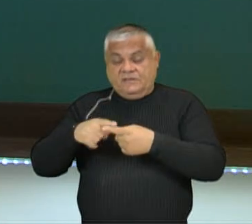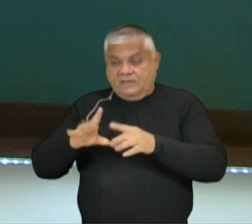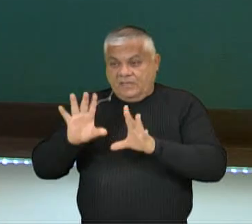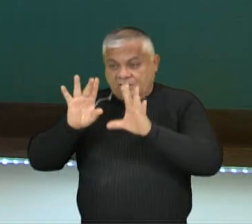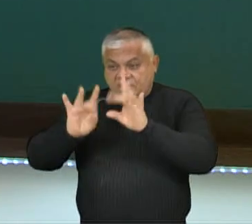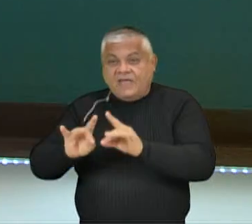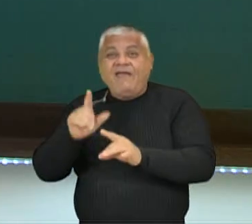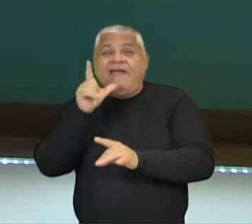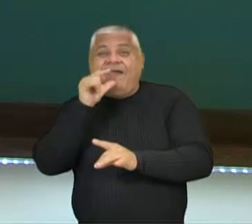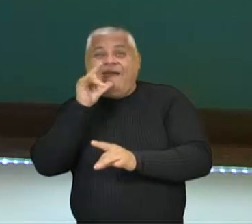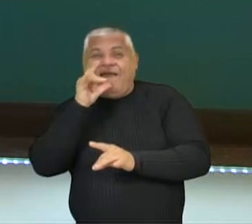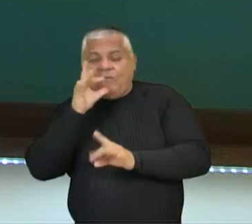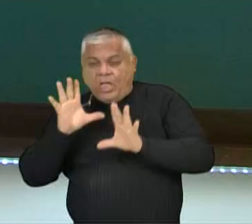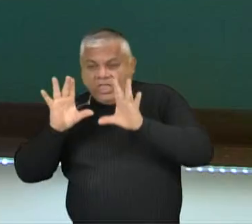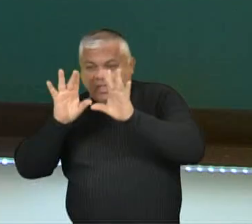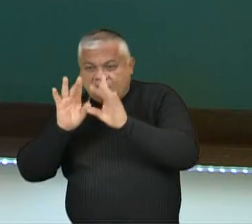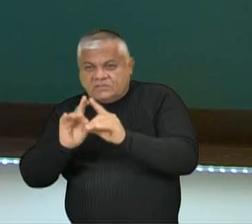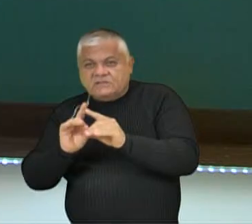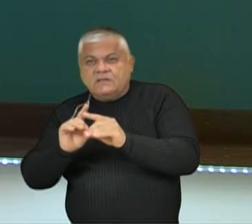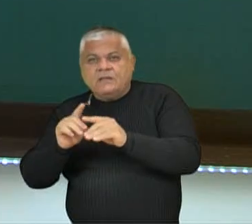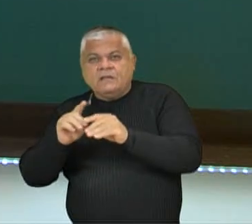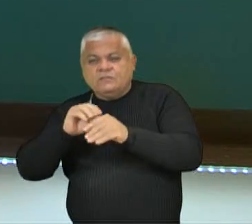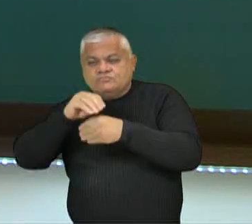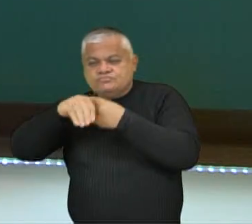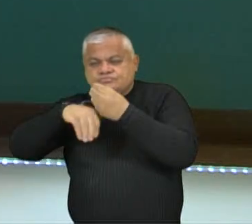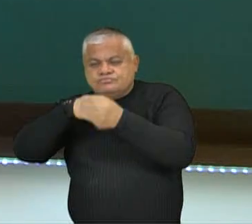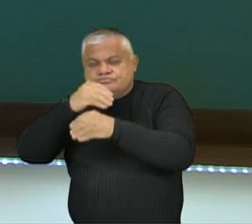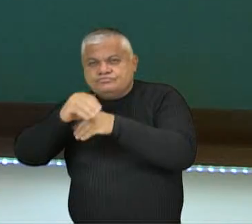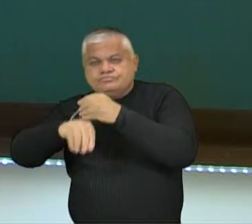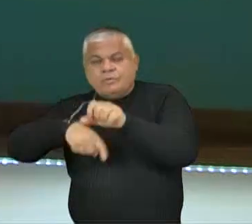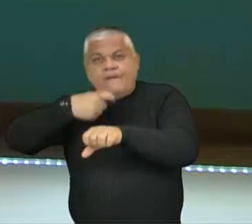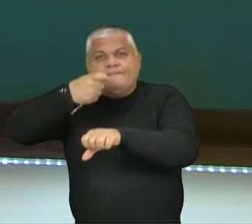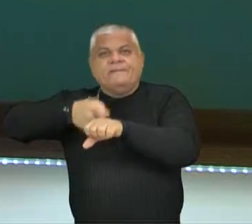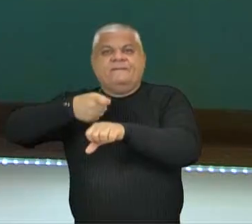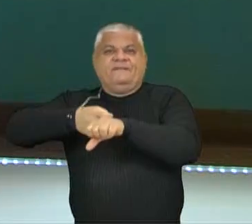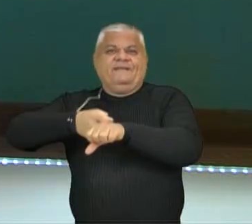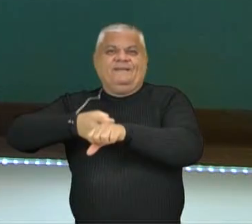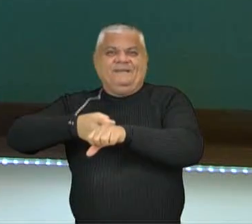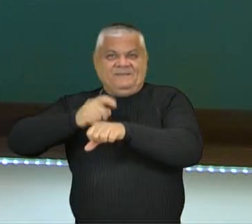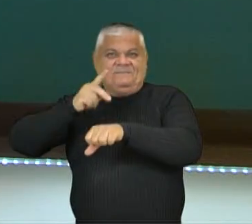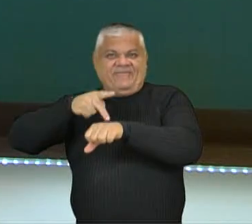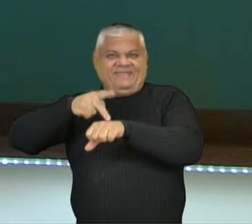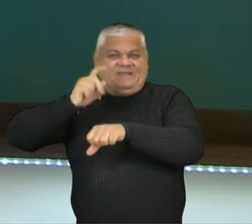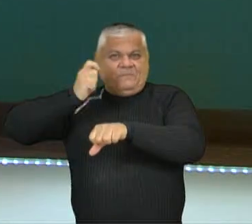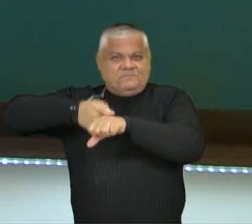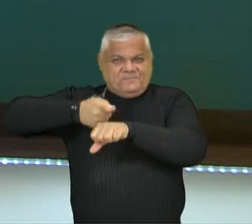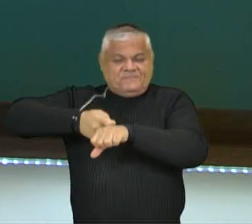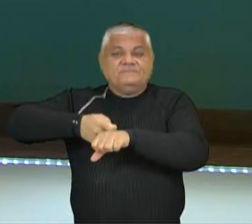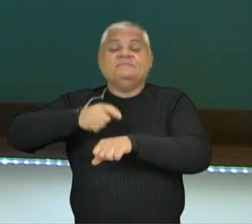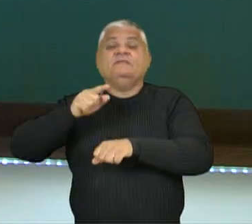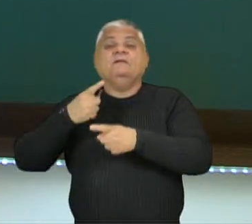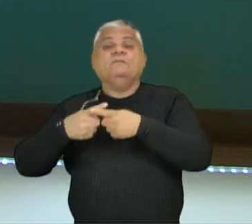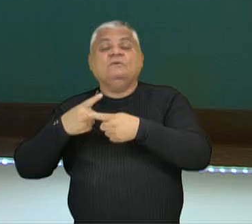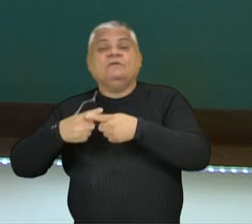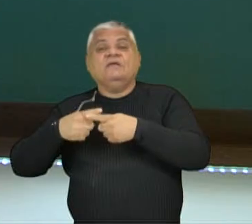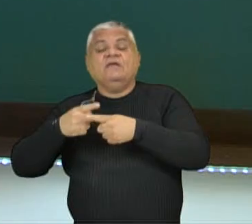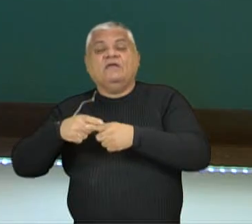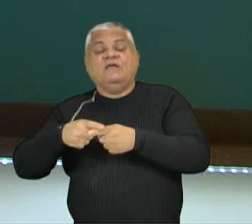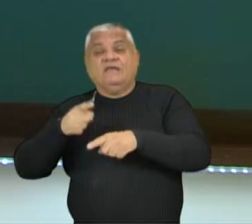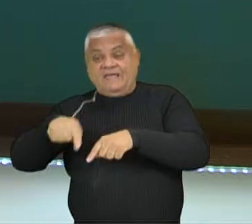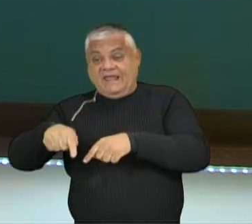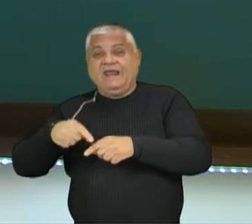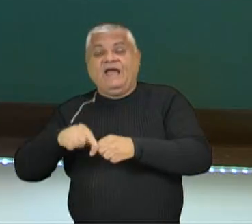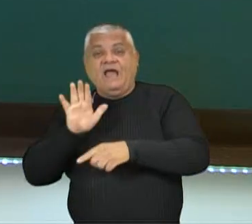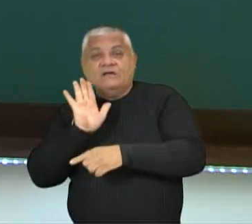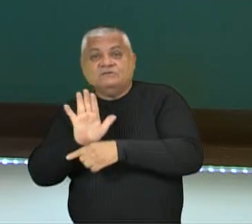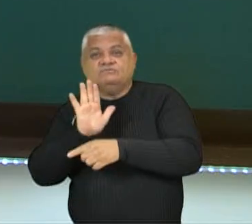a água vai formar a camada de rocha chamada de sedimentar. Essa rocha sedimentar, ela vai auxiliar